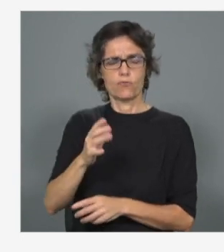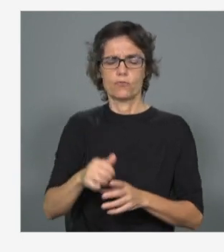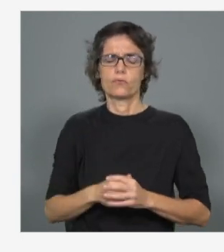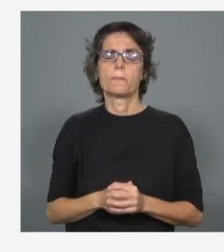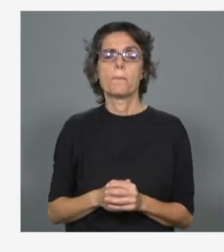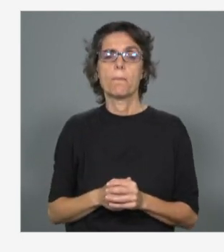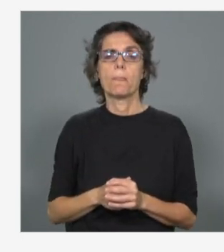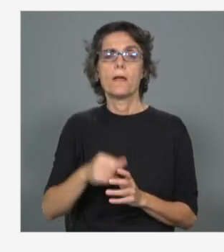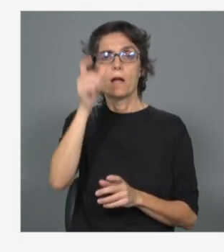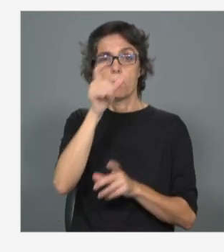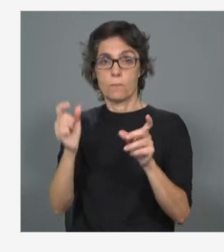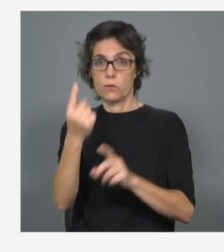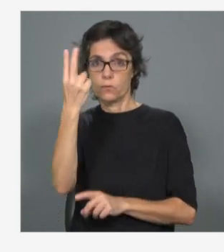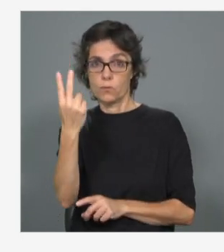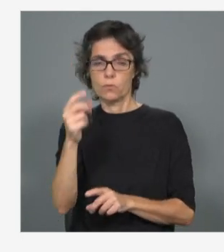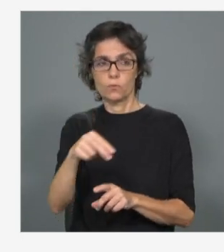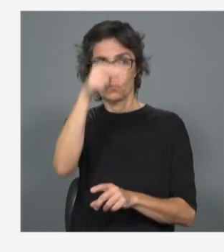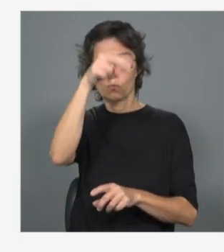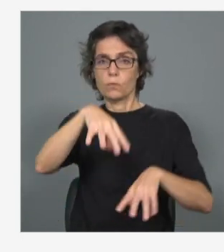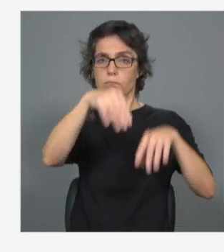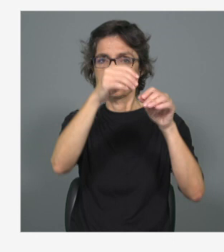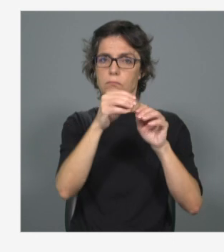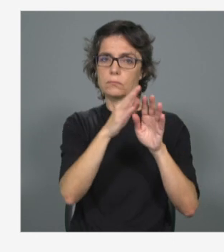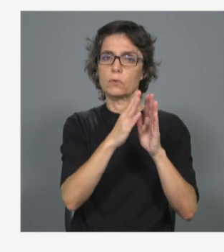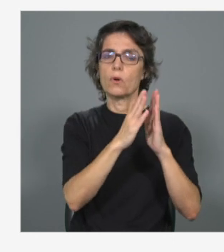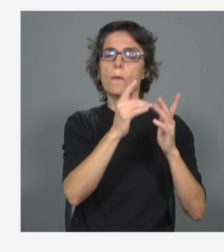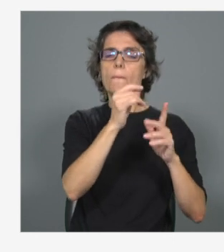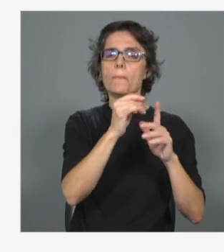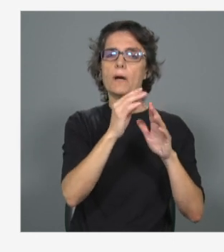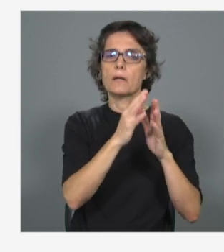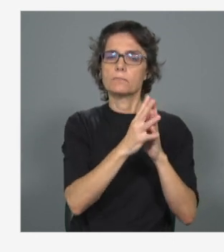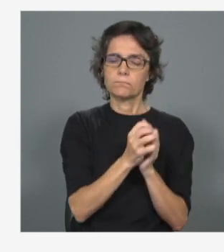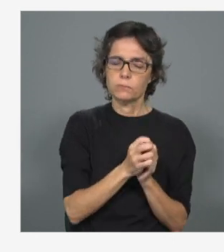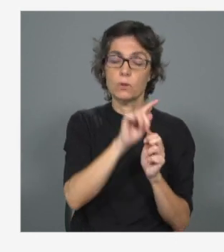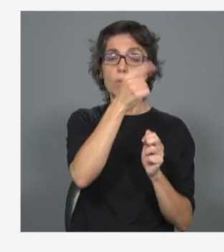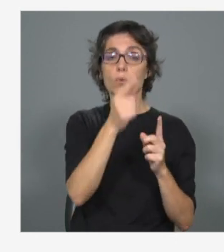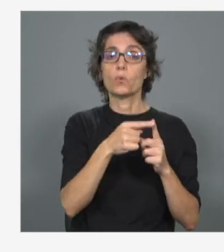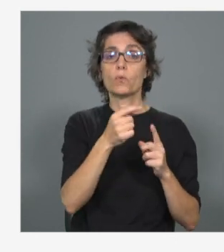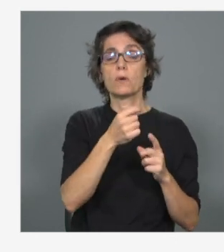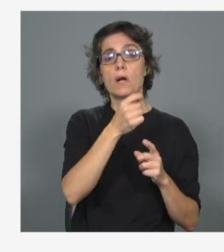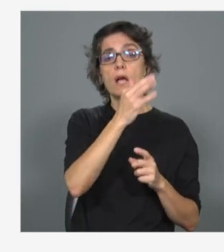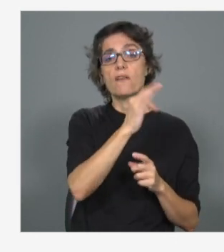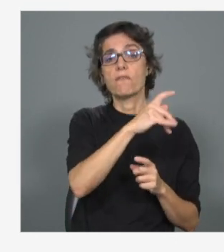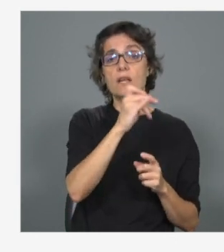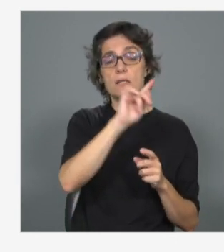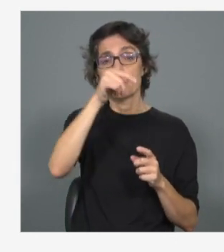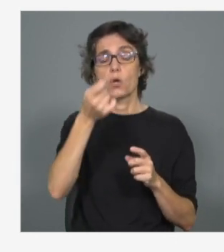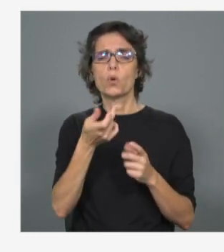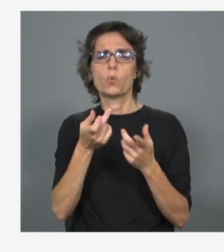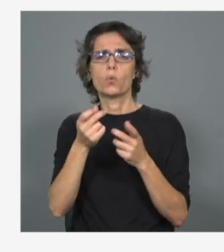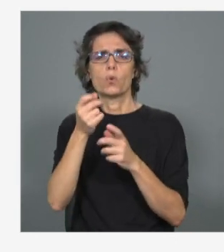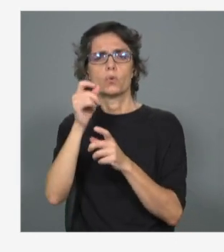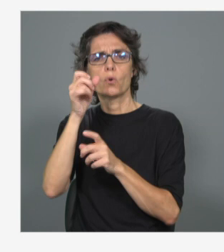homens subiram ao templo para orar. Um era fariseu e o outro publicano. O fariseu, de pé, orava